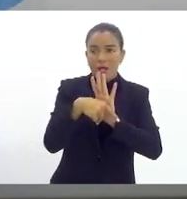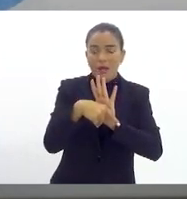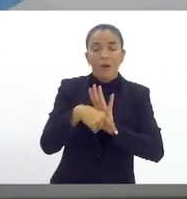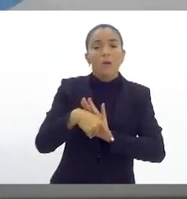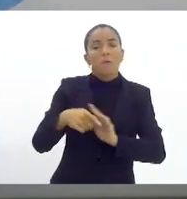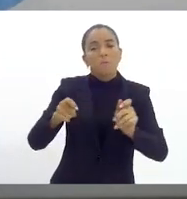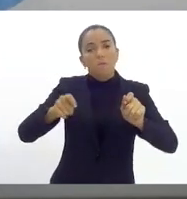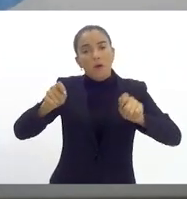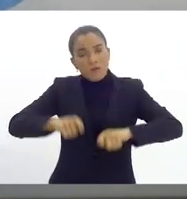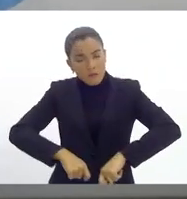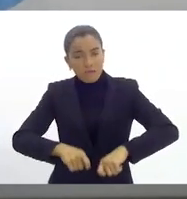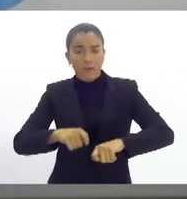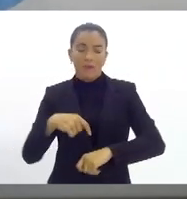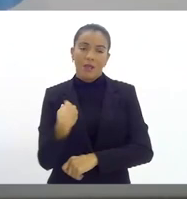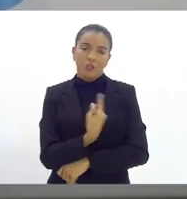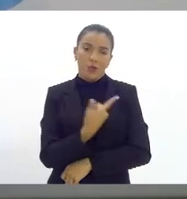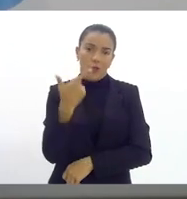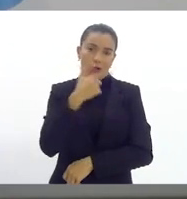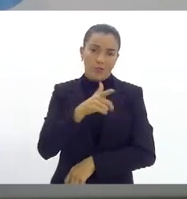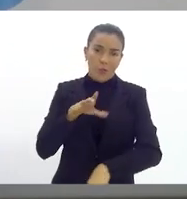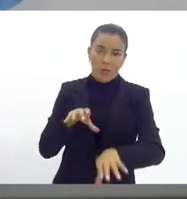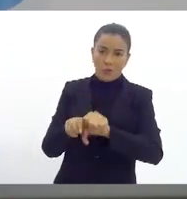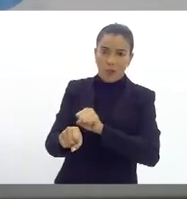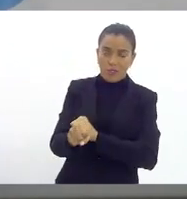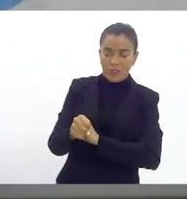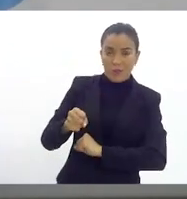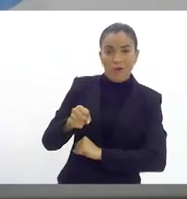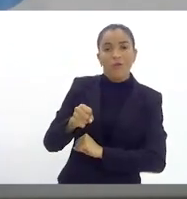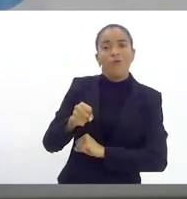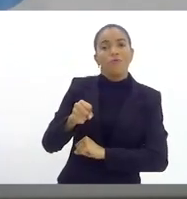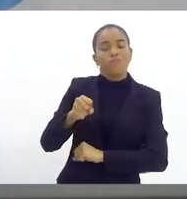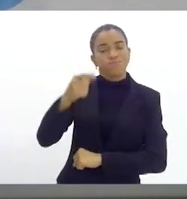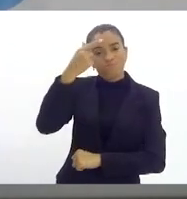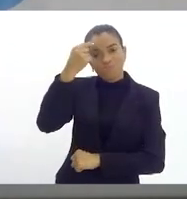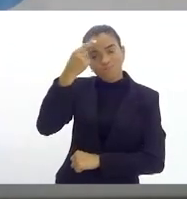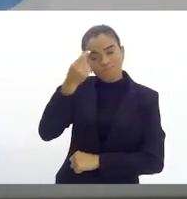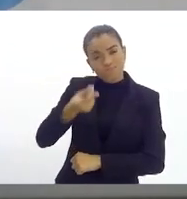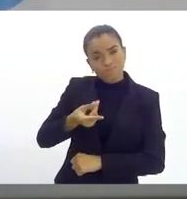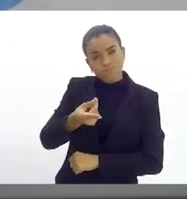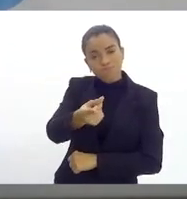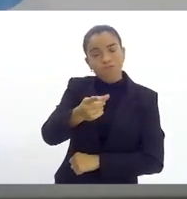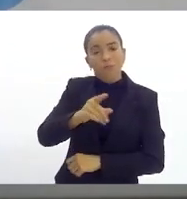possibilidade da gente ter uma formação mais sólida para nossa juventude